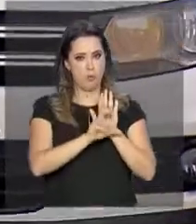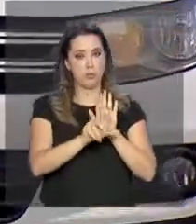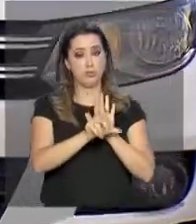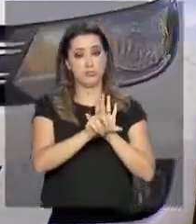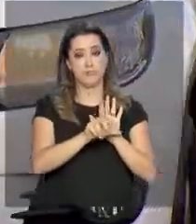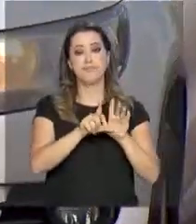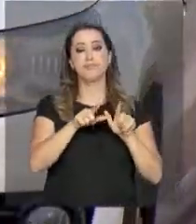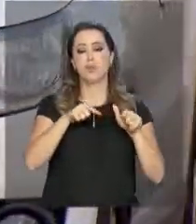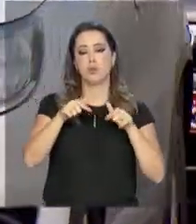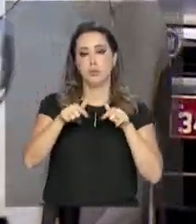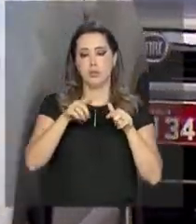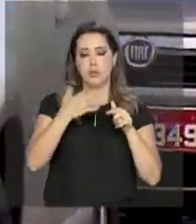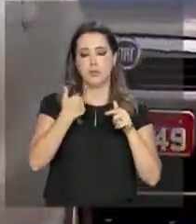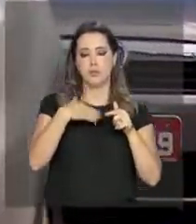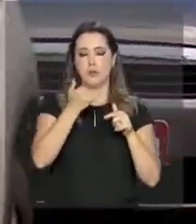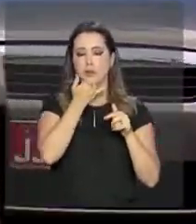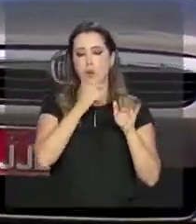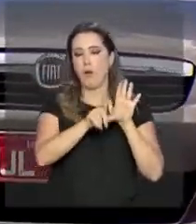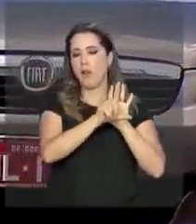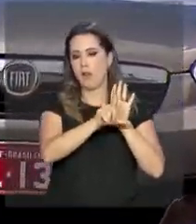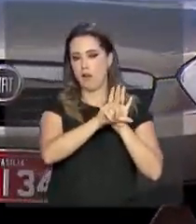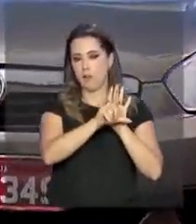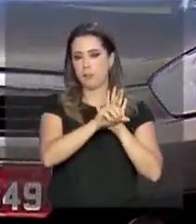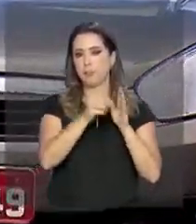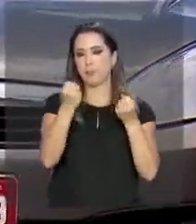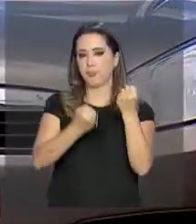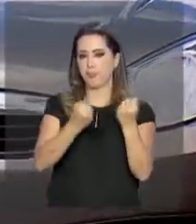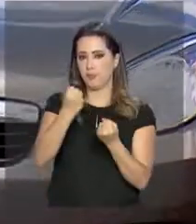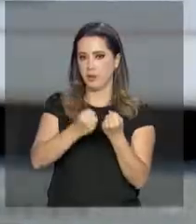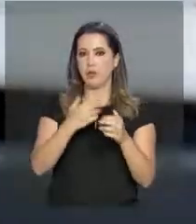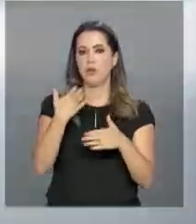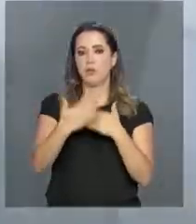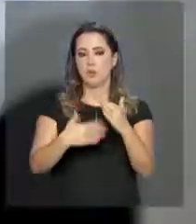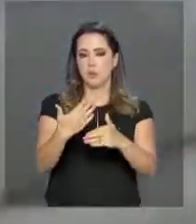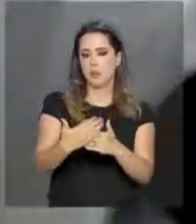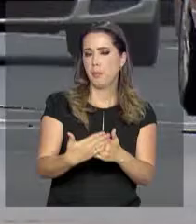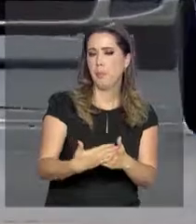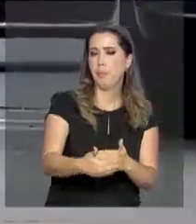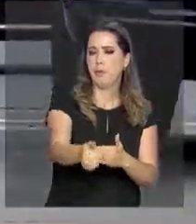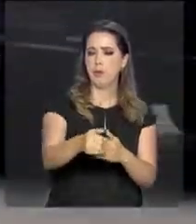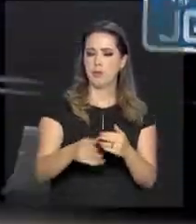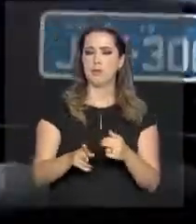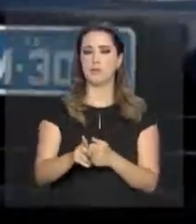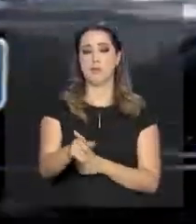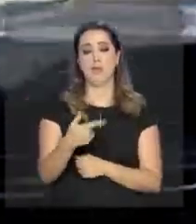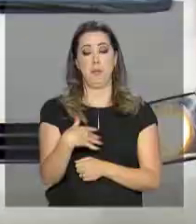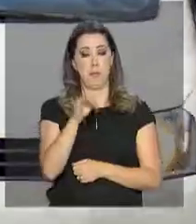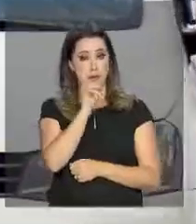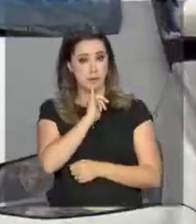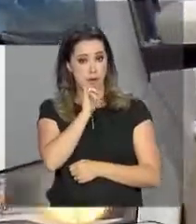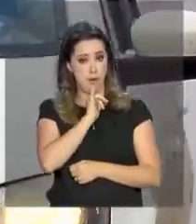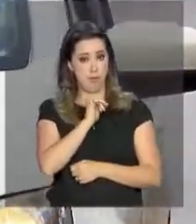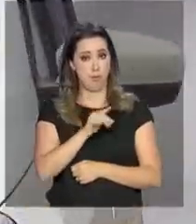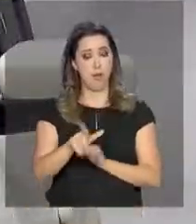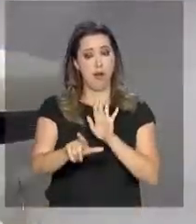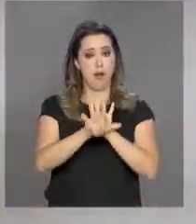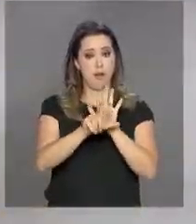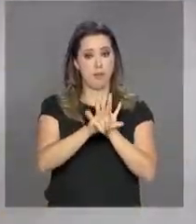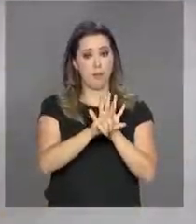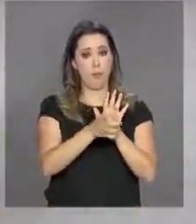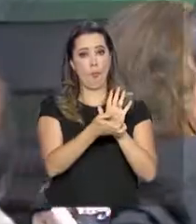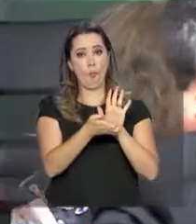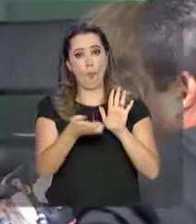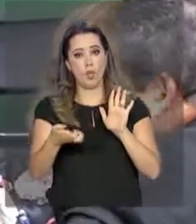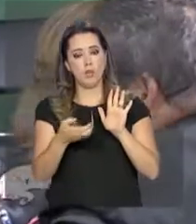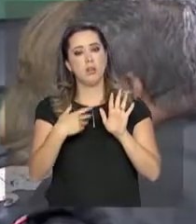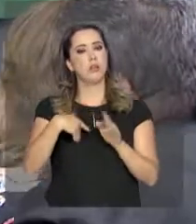aprimorado ao longo do tempo um dos avanços é a lei seca que estabelece as penalidades para quem dirigir depois de consumir álcool